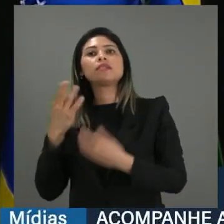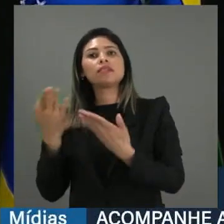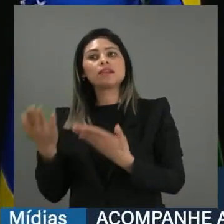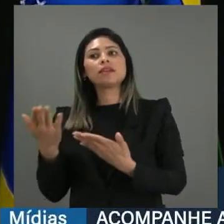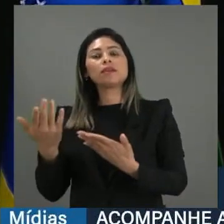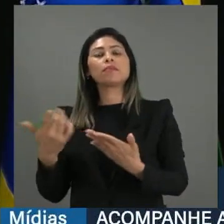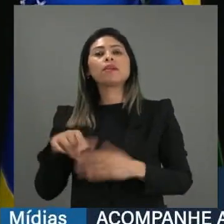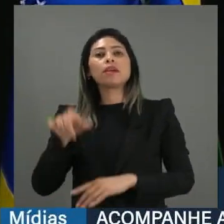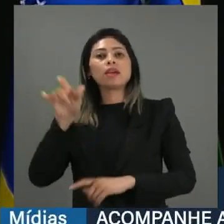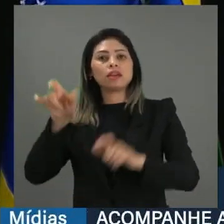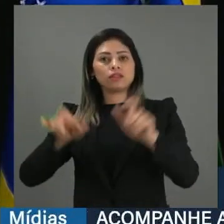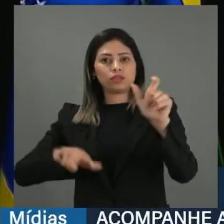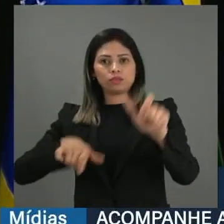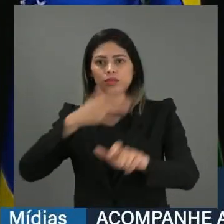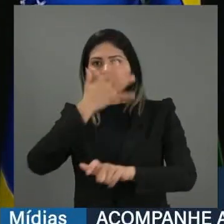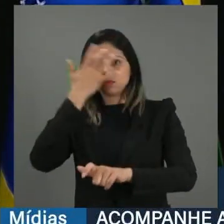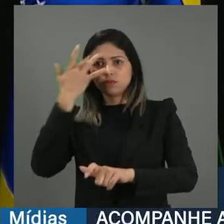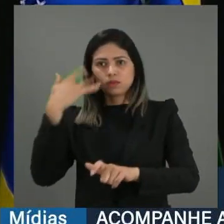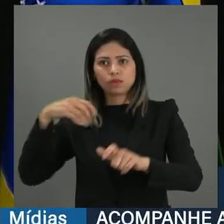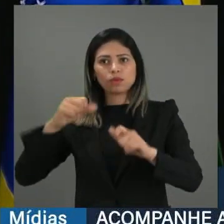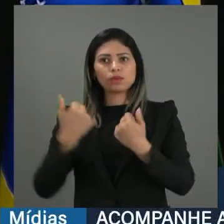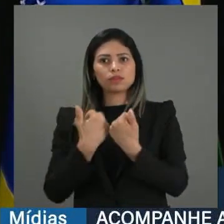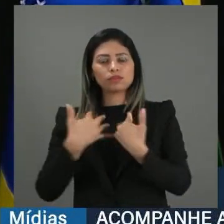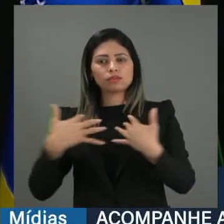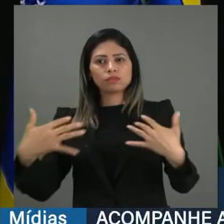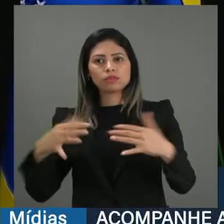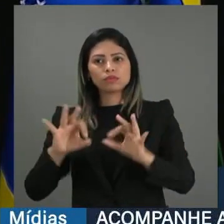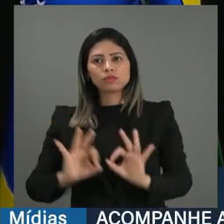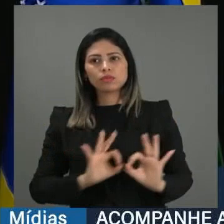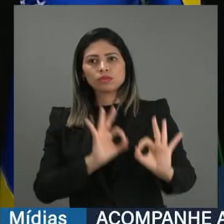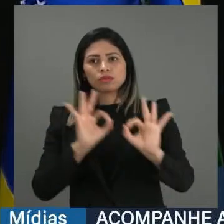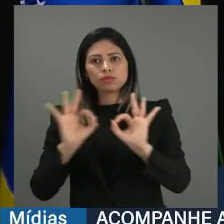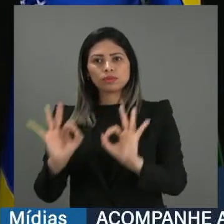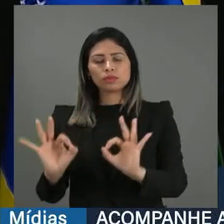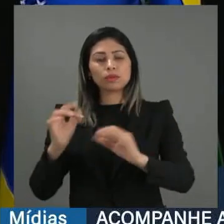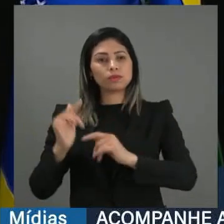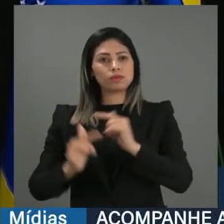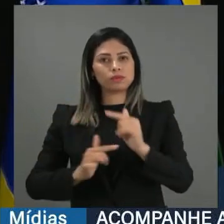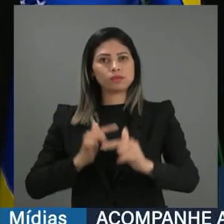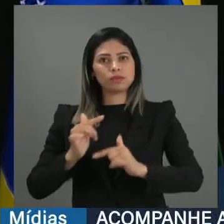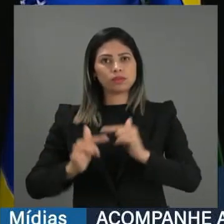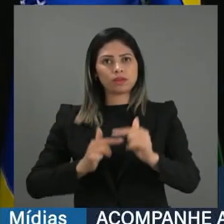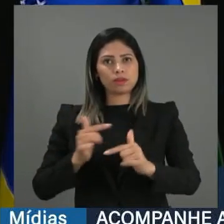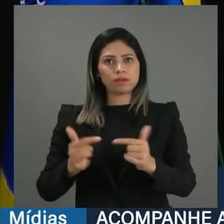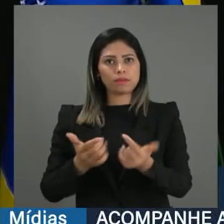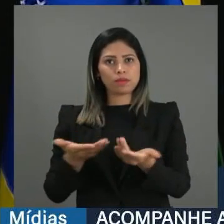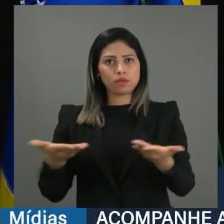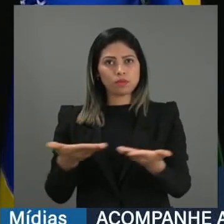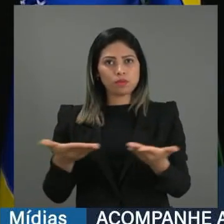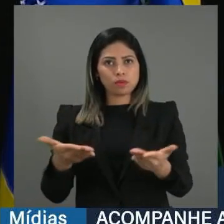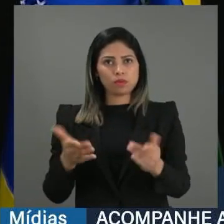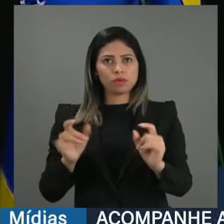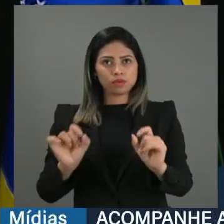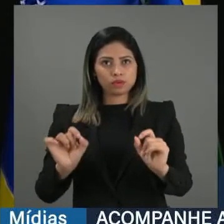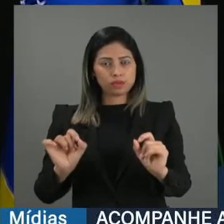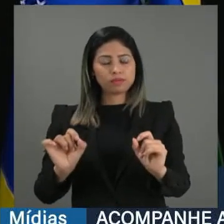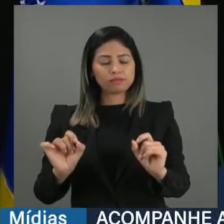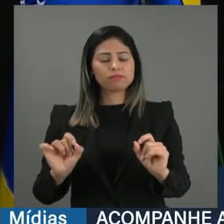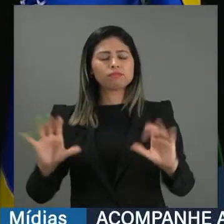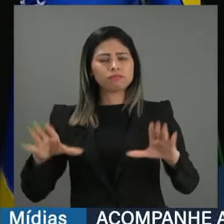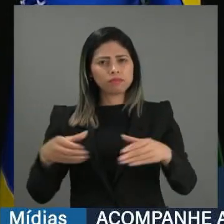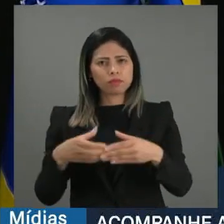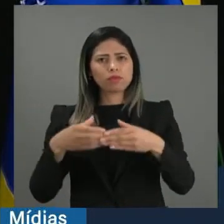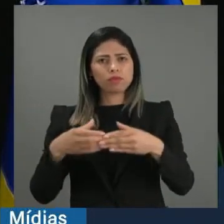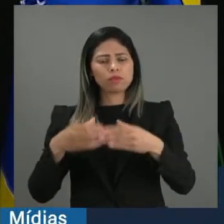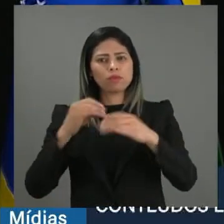brasileiras que estão nos acompanhando pelo trabalho, exímio trabalho da equipe de comunicação da